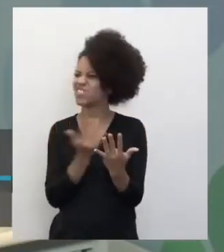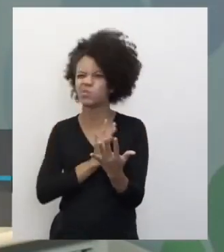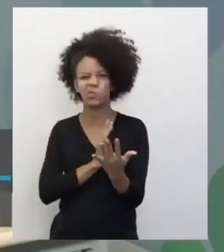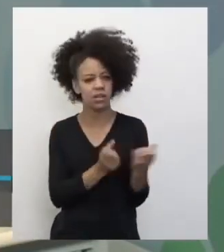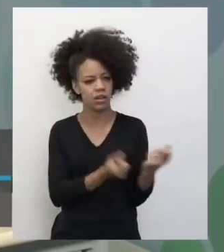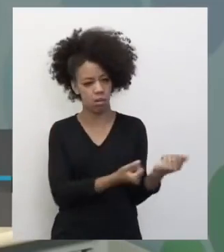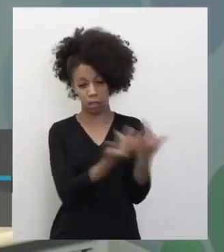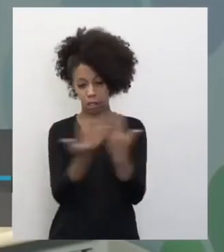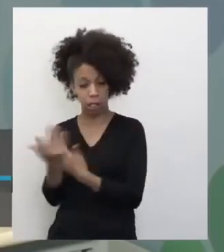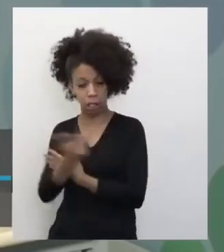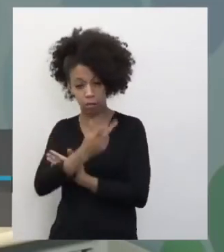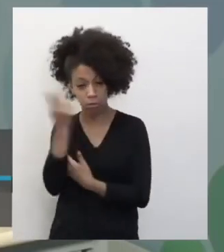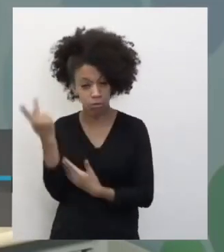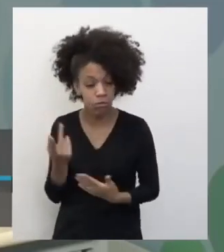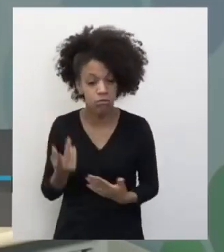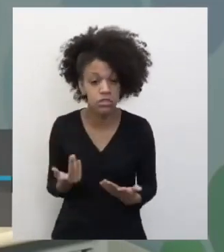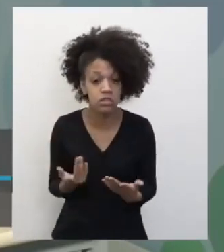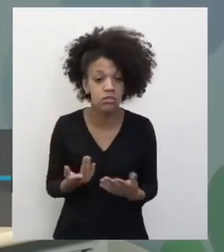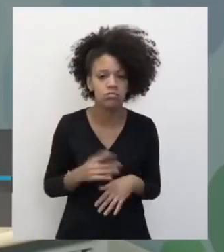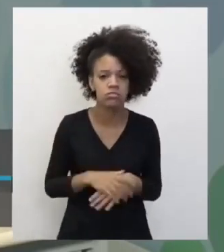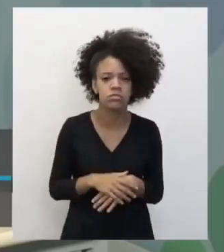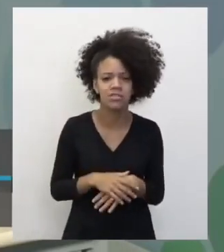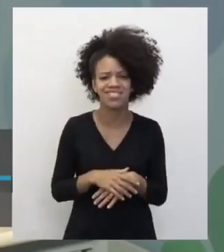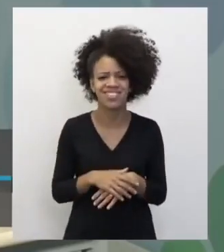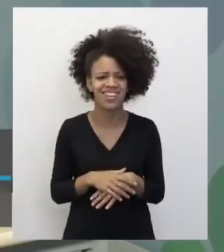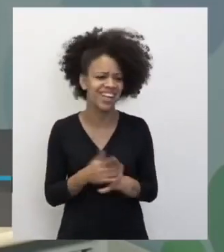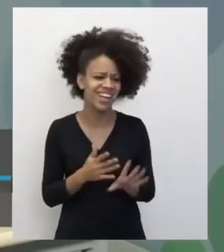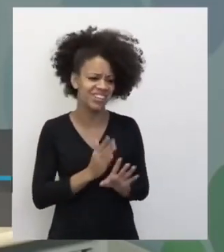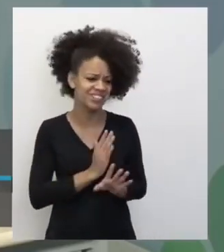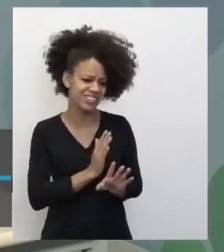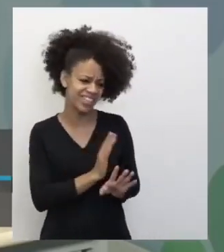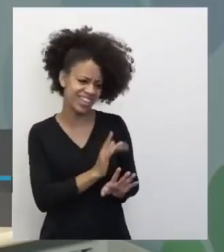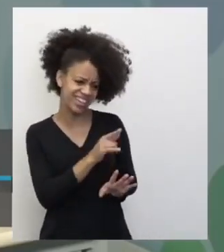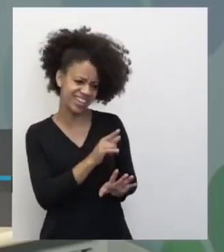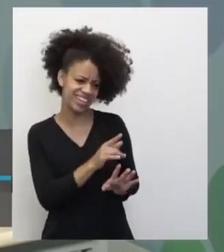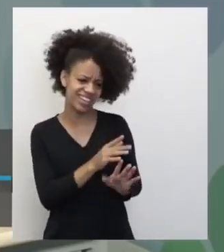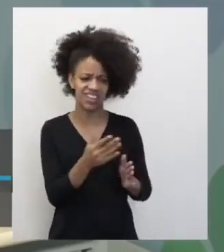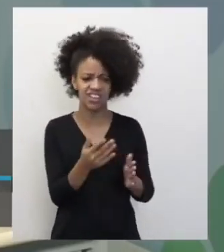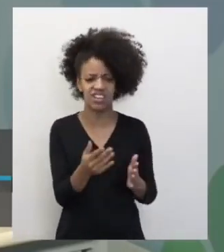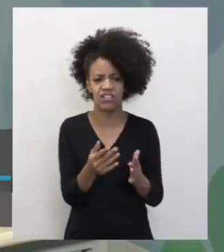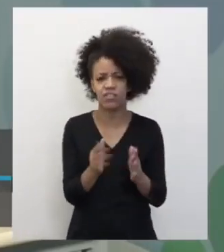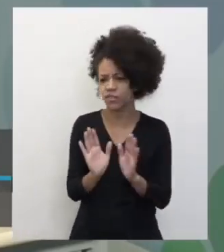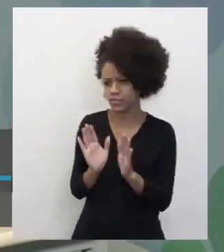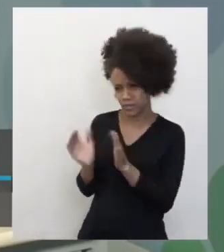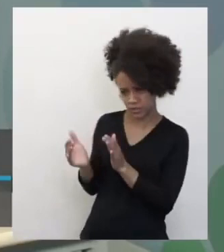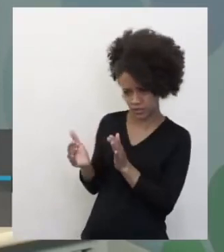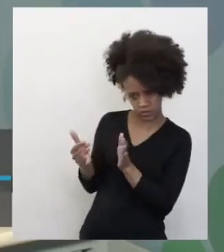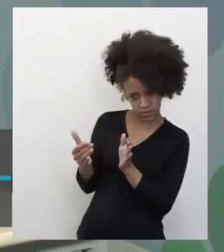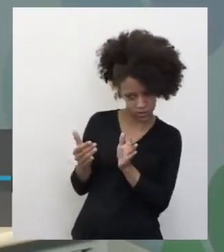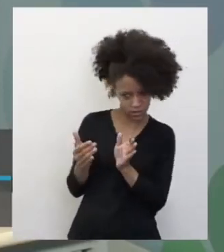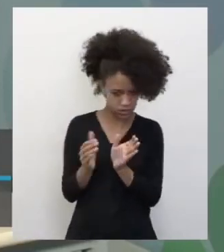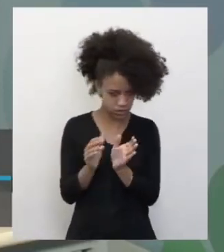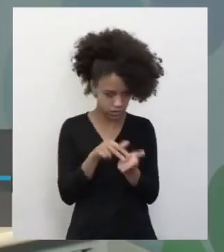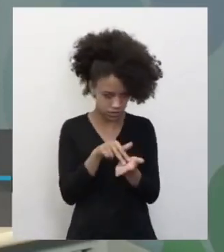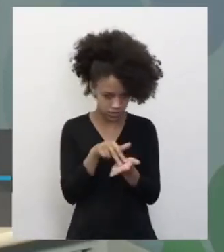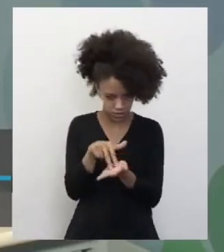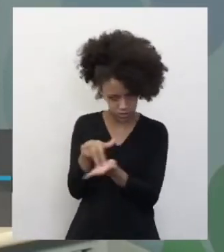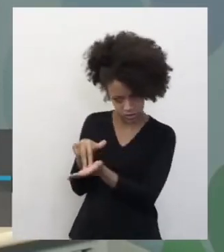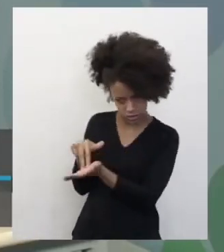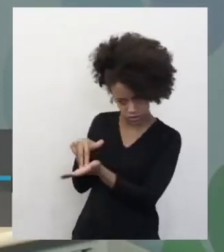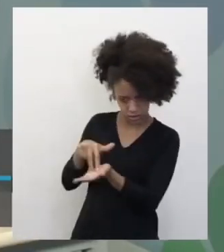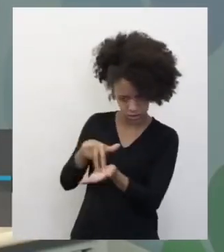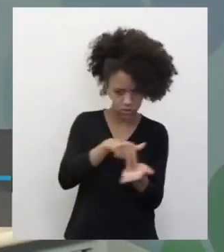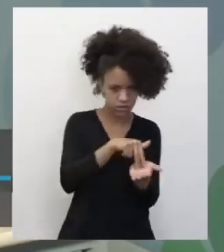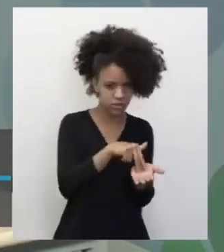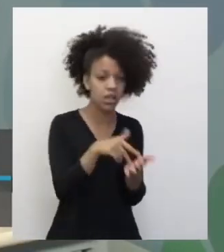meio que automático. Uhum. A gente fala assim, nossa, eu não queria que ele aparecesse na minha foto. Vamos virar aqui? Aí você vai e muda o plano. Aí você